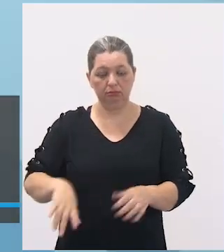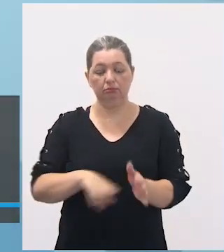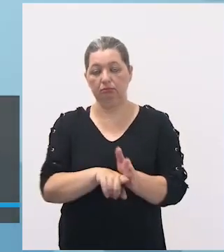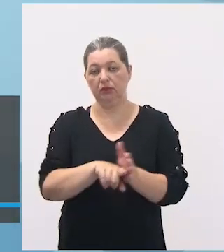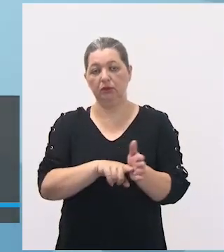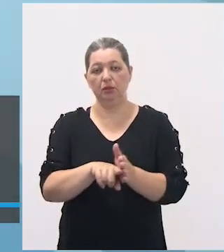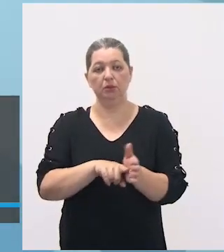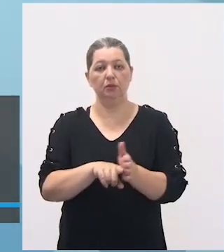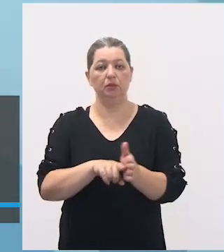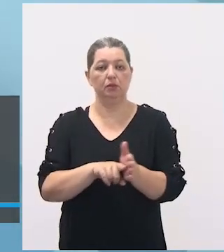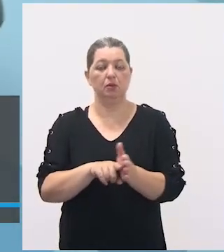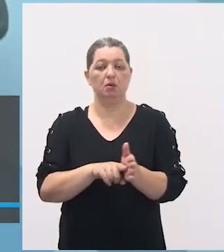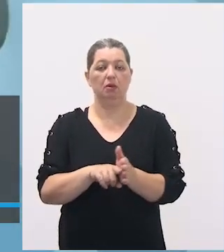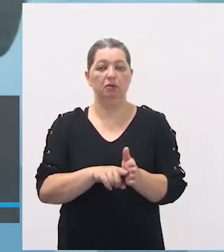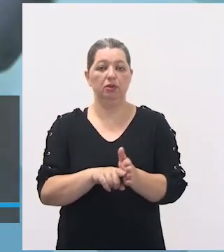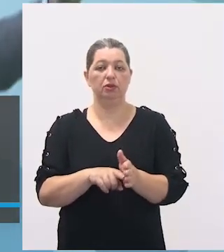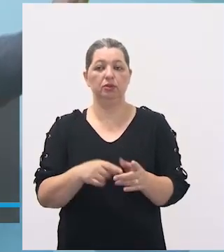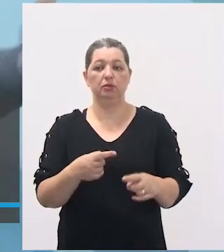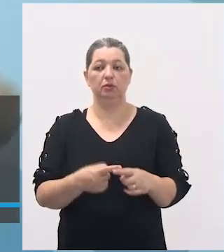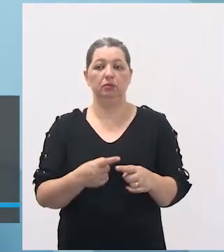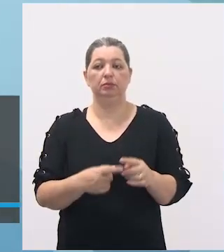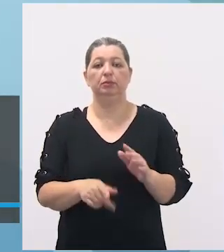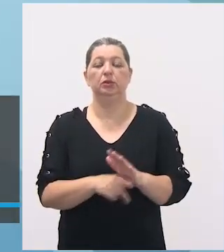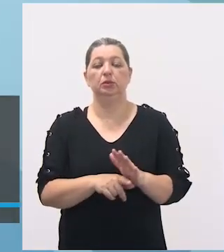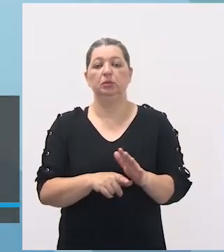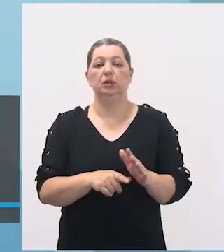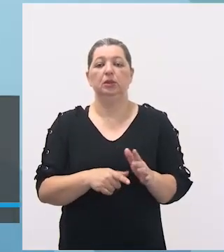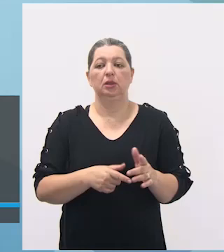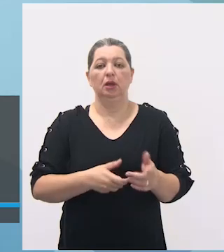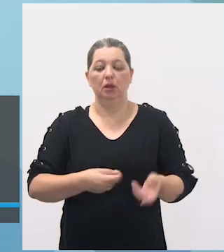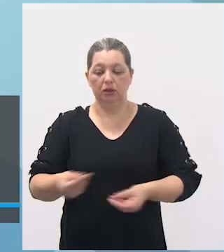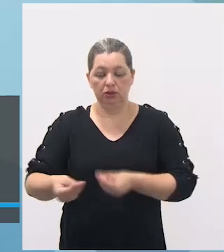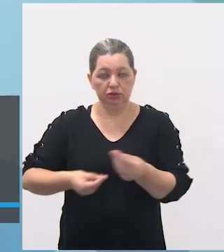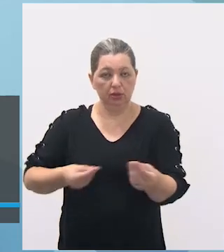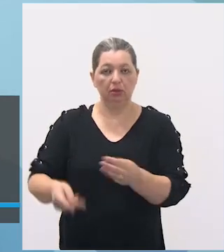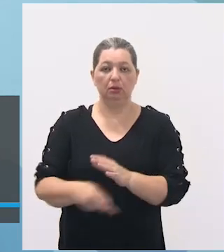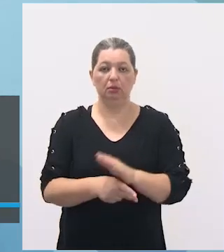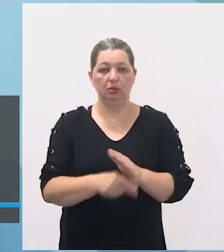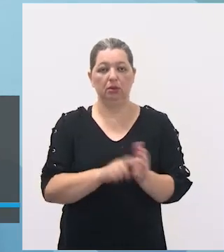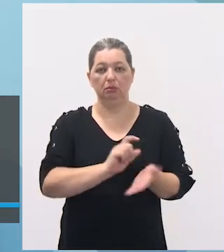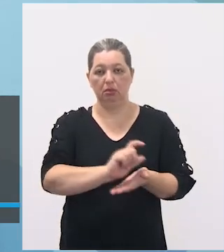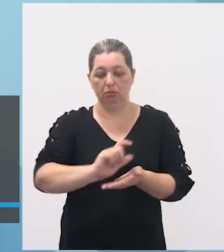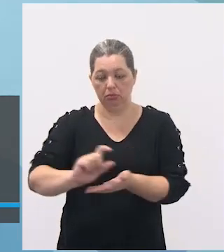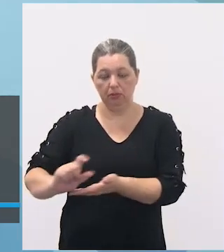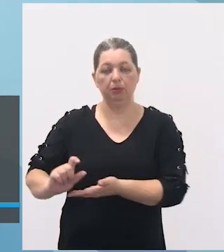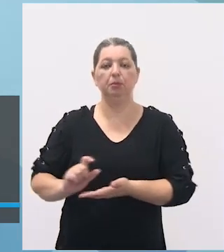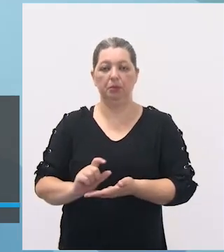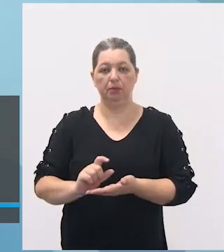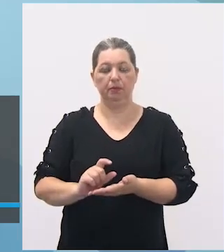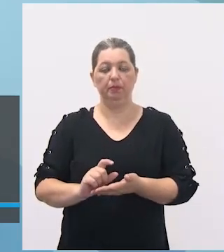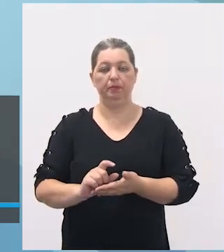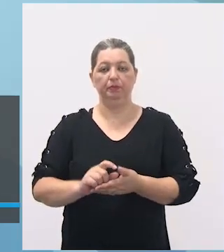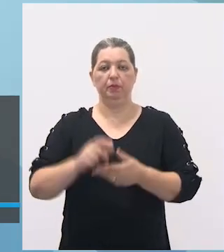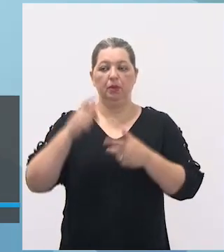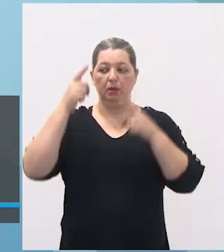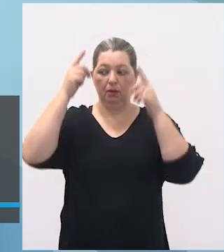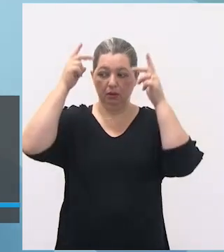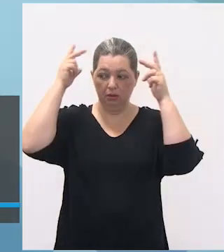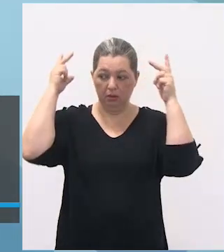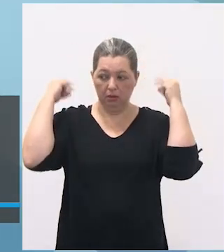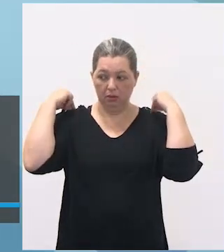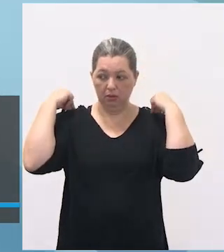pesquisadores até todo o pessoal da logística de entrega, também chegando na aplicação, nossos enfermeiros e enfermeiras. Então, a